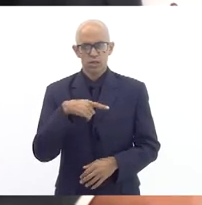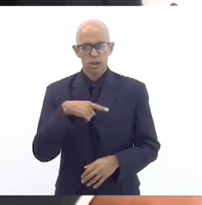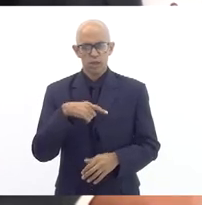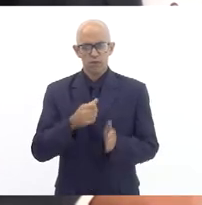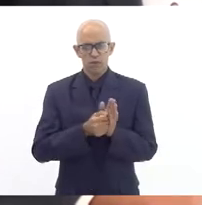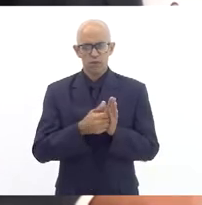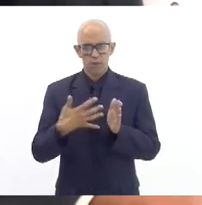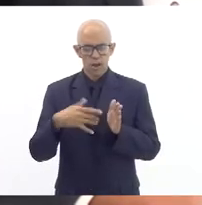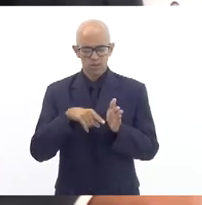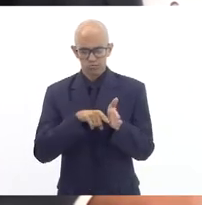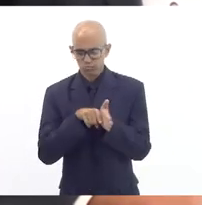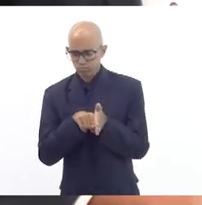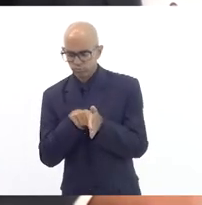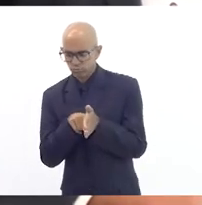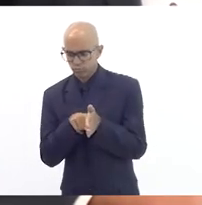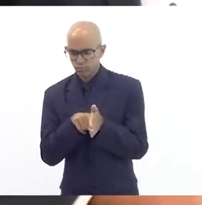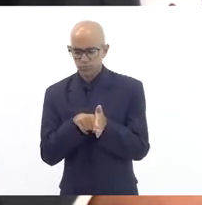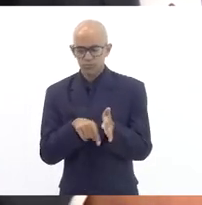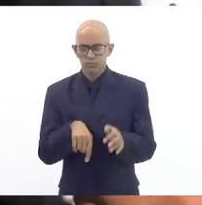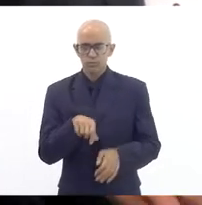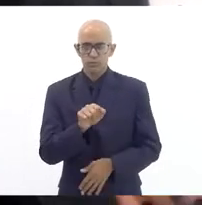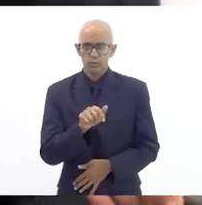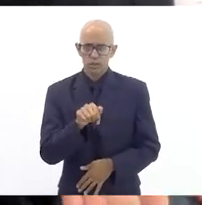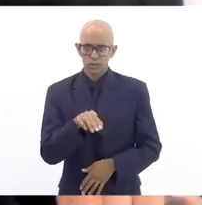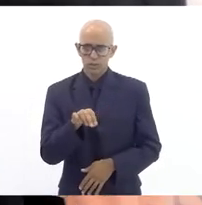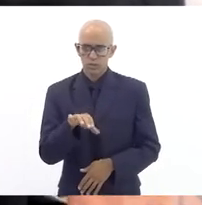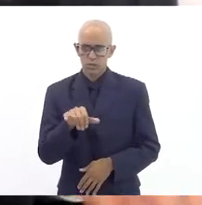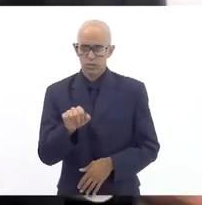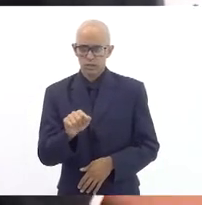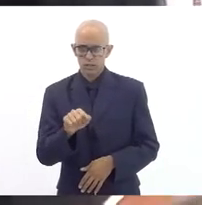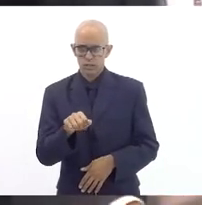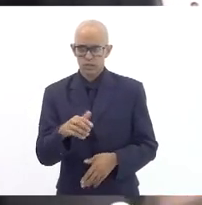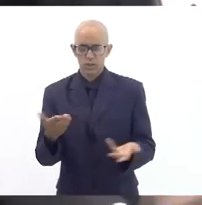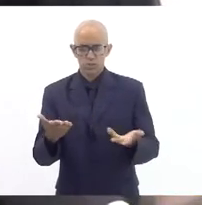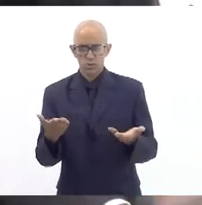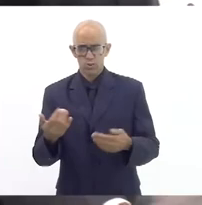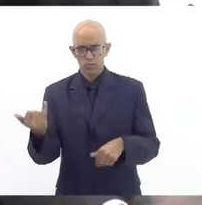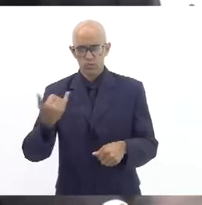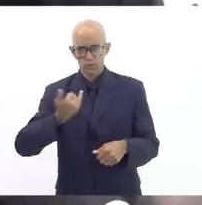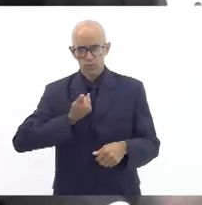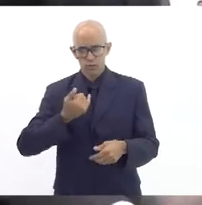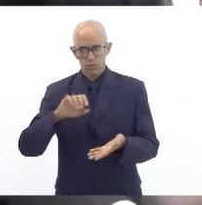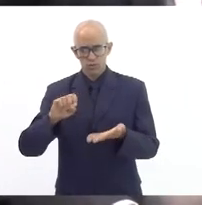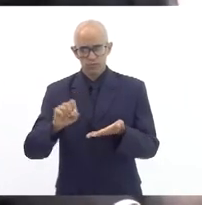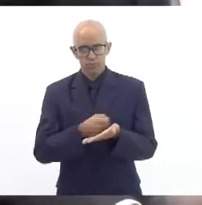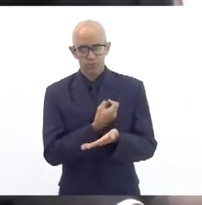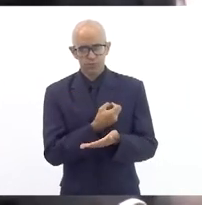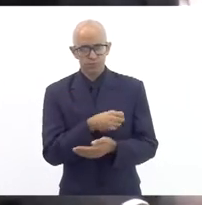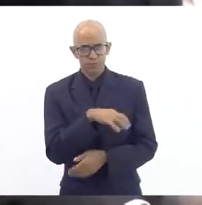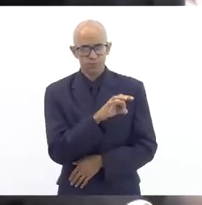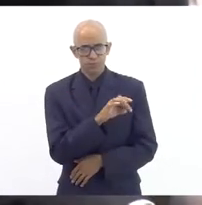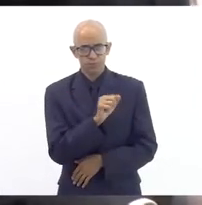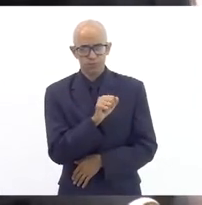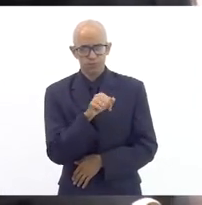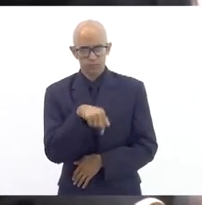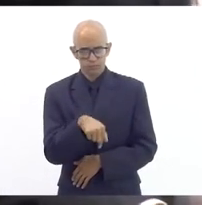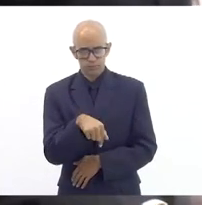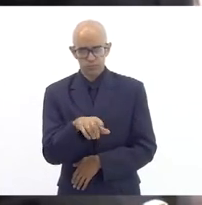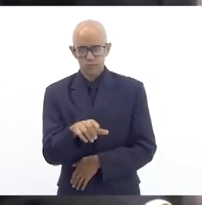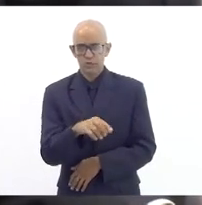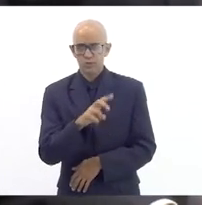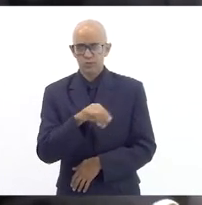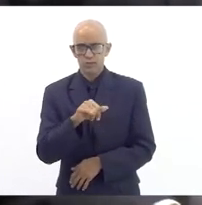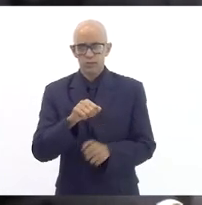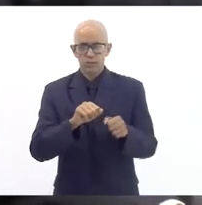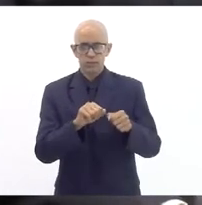agência. E agora a gente foi oficialmente informado da assinatura desse TAC e a gente vai fazer uma